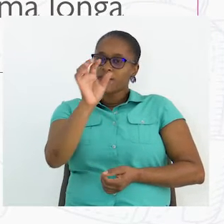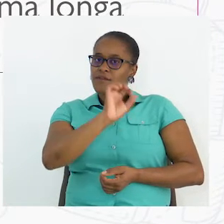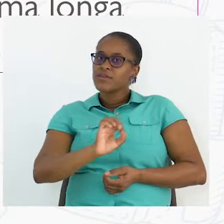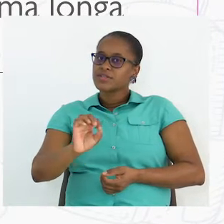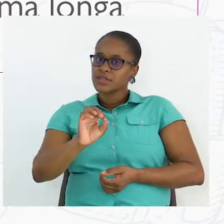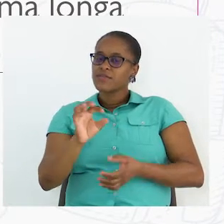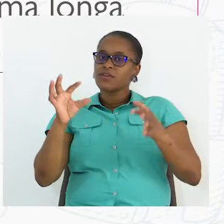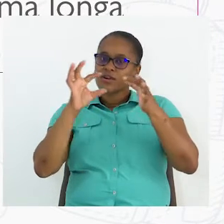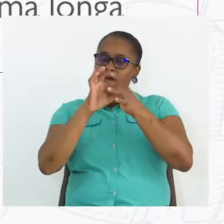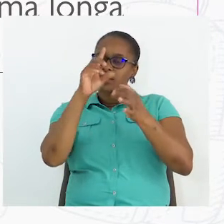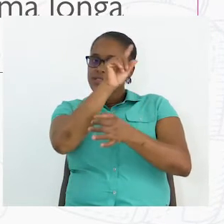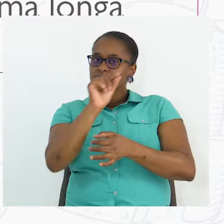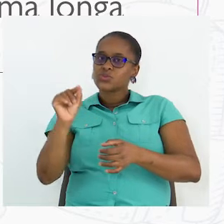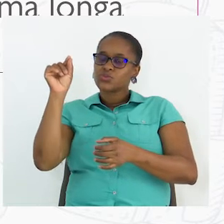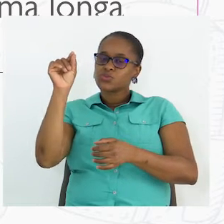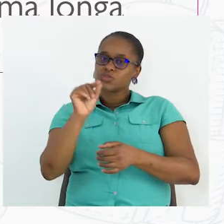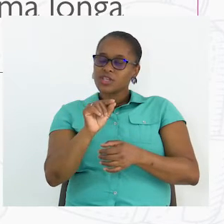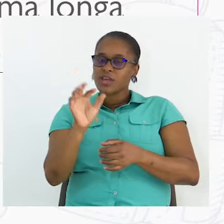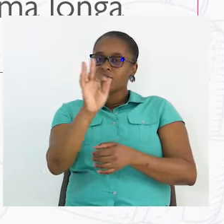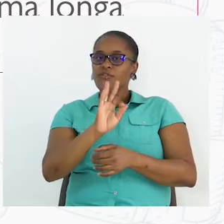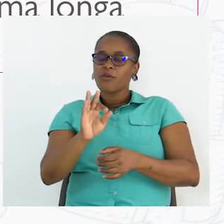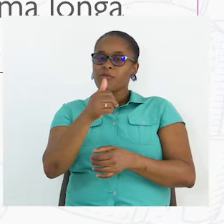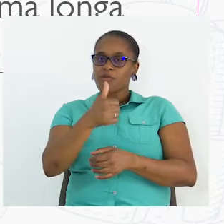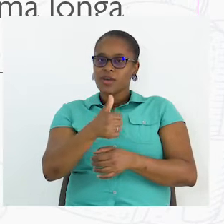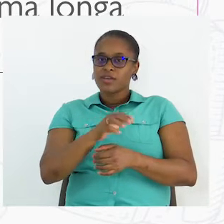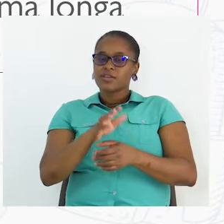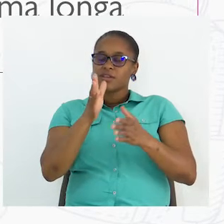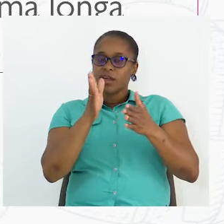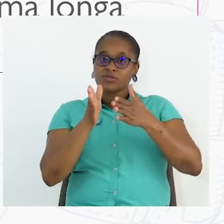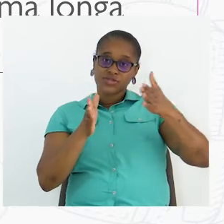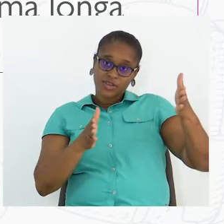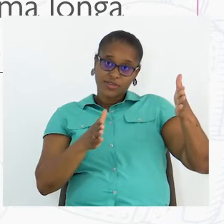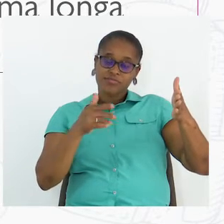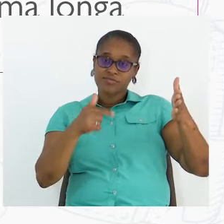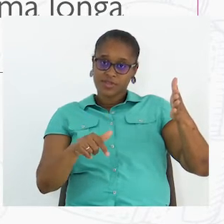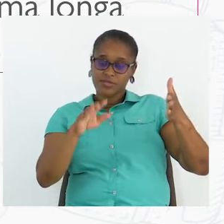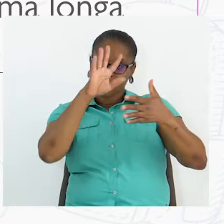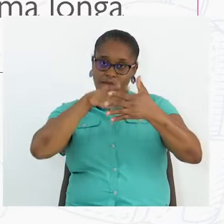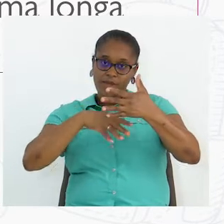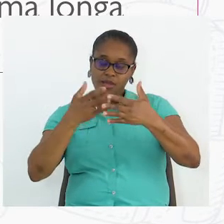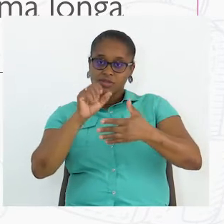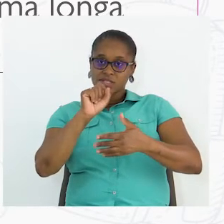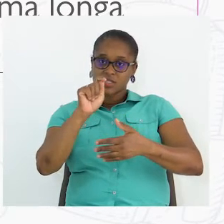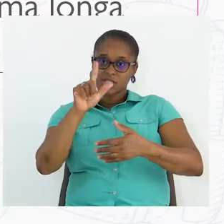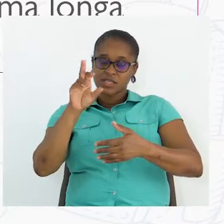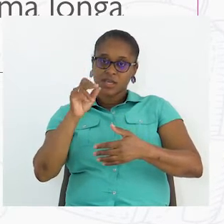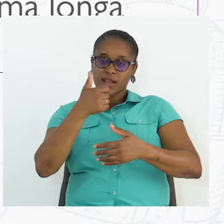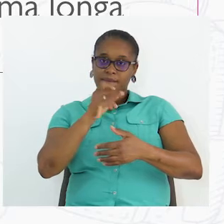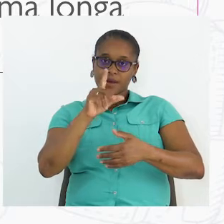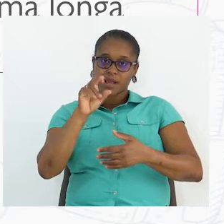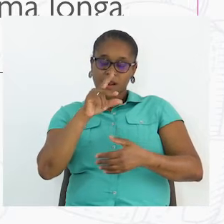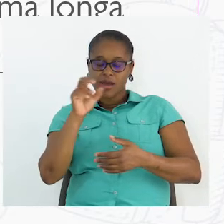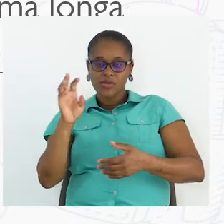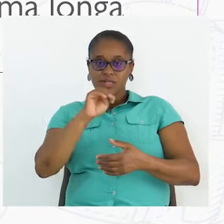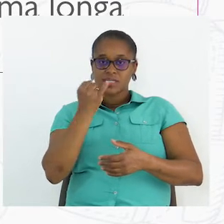vão associar de forma correta. Do lado esquerdo temos plano geral, balão,